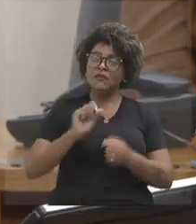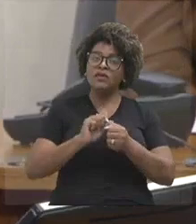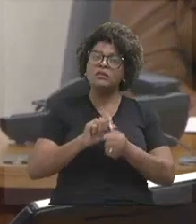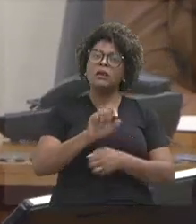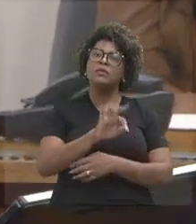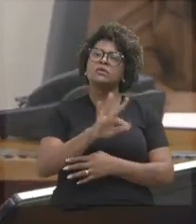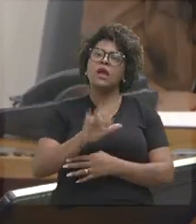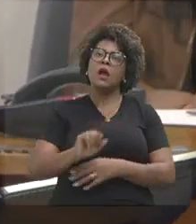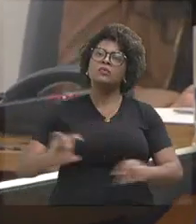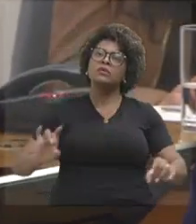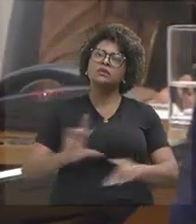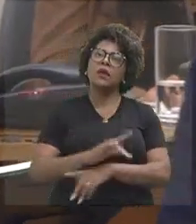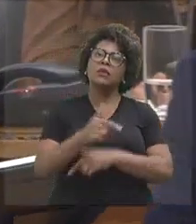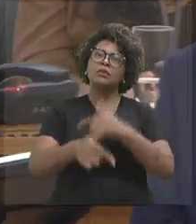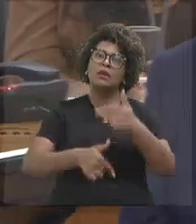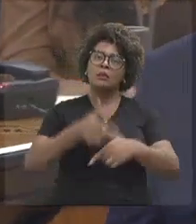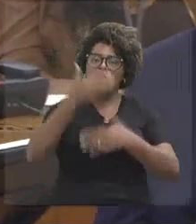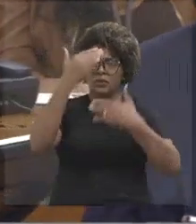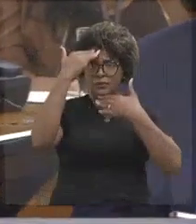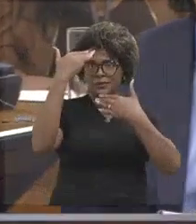e encerra os trabalhos. Muito obrigada.